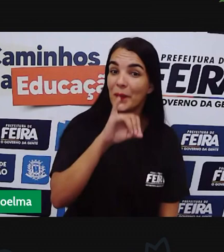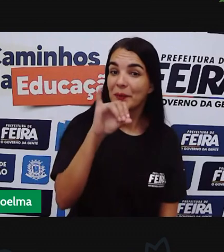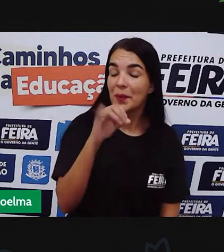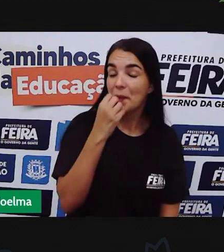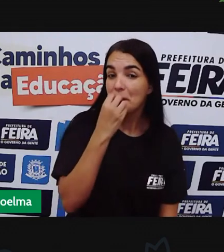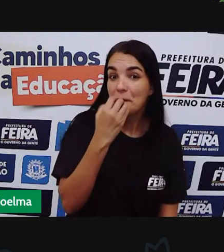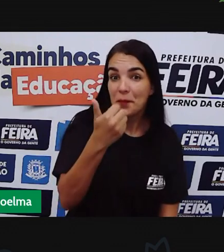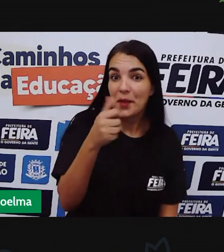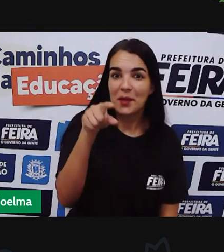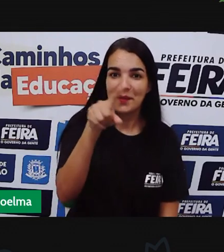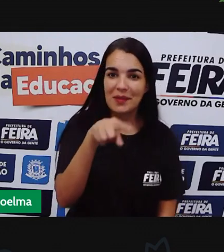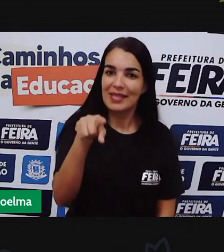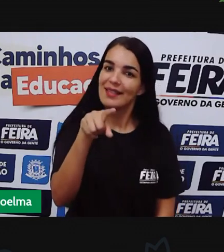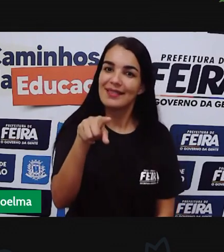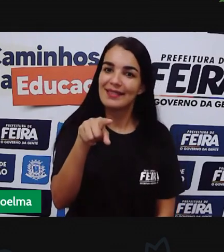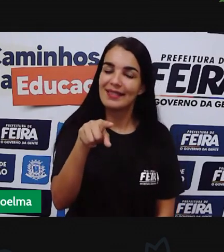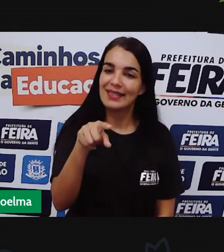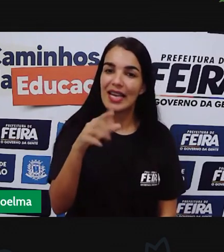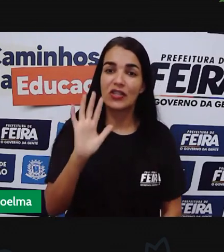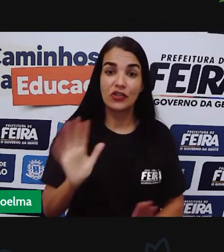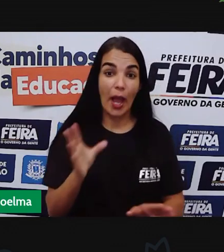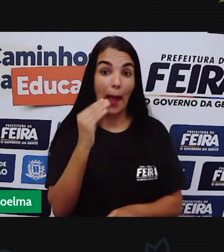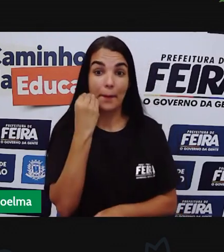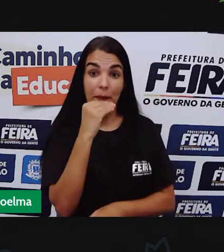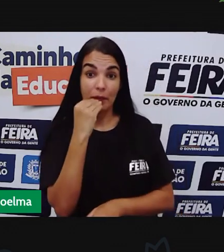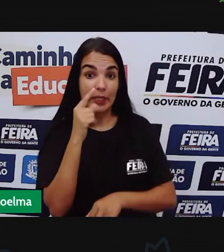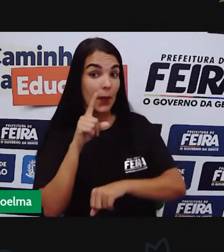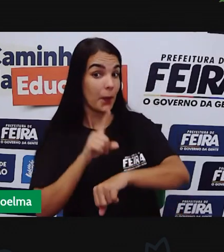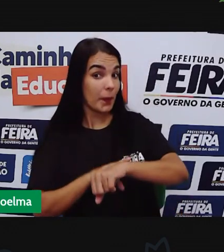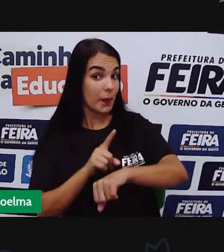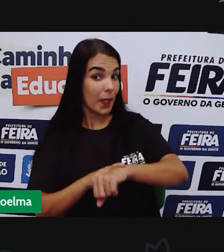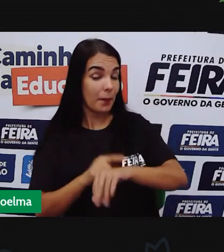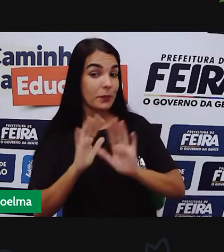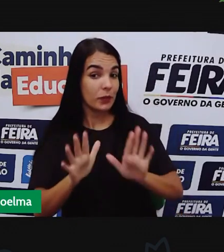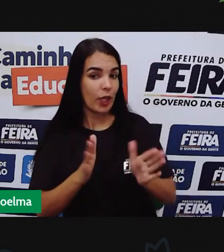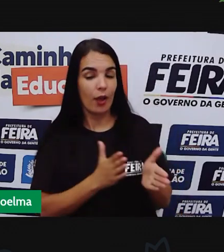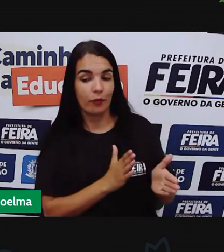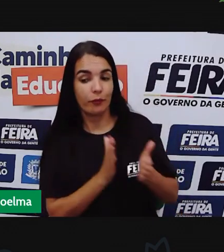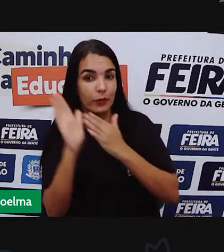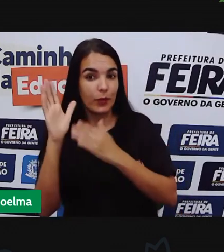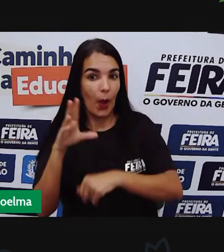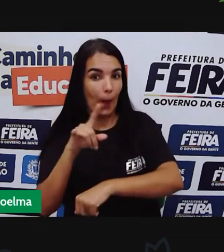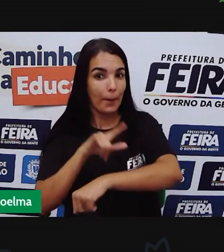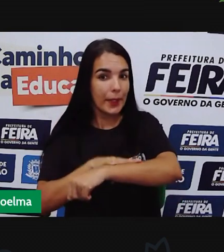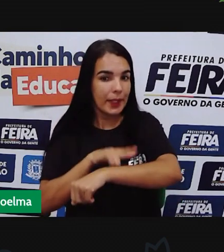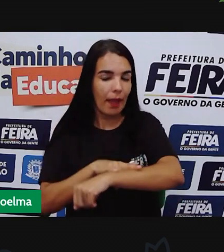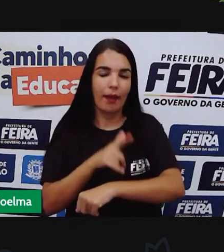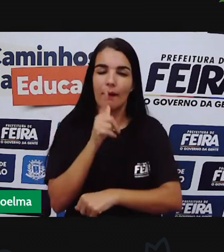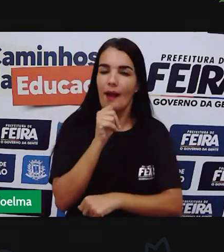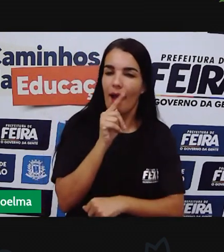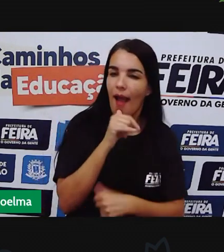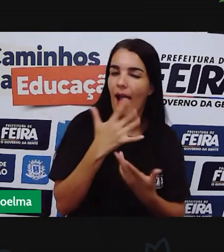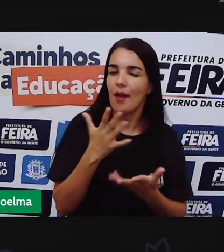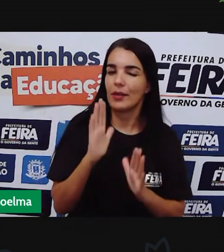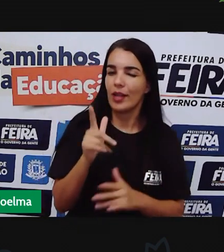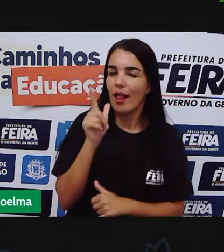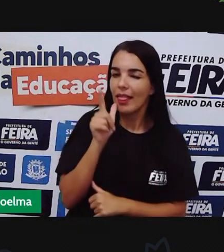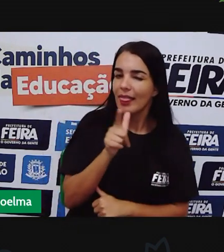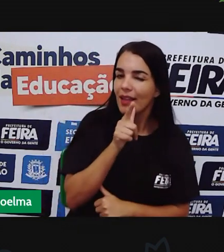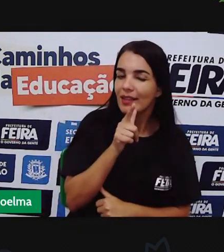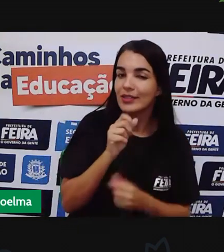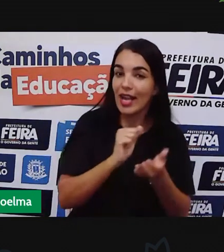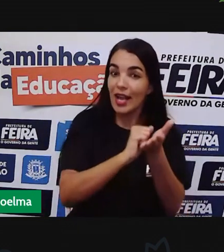meus amores, tudo bem com vocês? Aproveitaram esse tempinho aí já para ir ao banheiro, tomar aquela água, fazer aquele lanchinho,